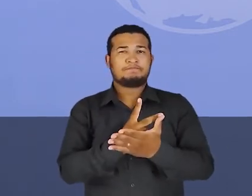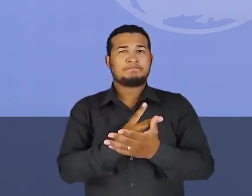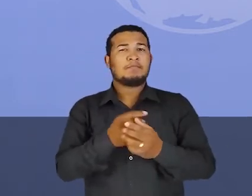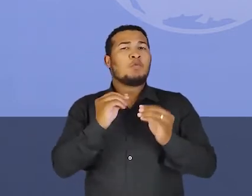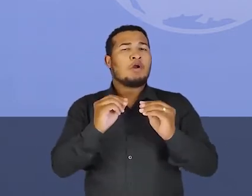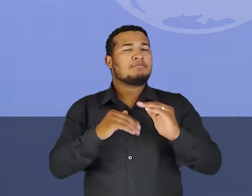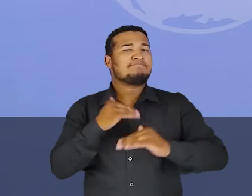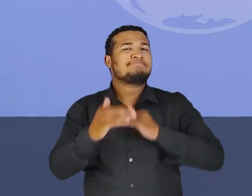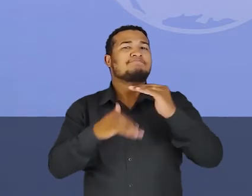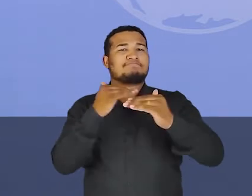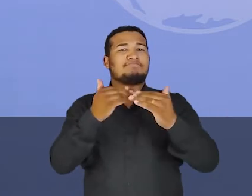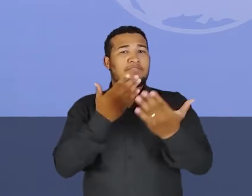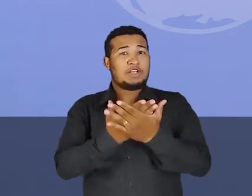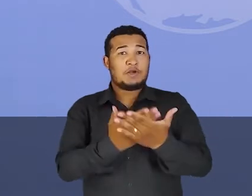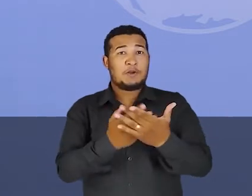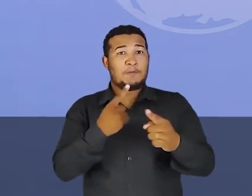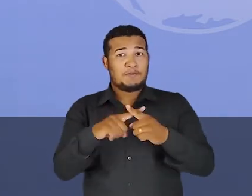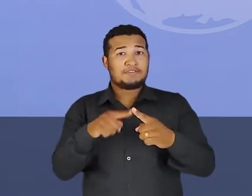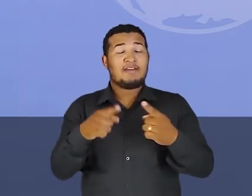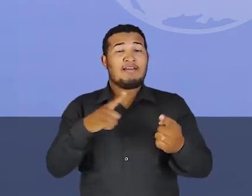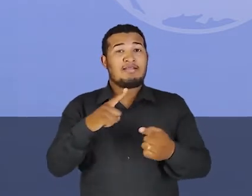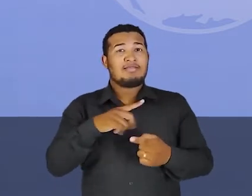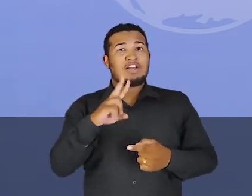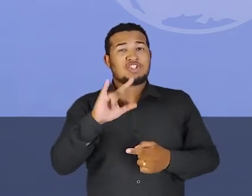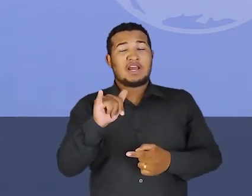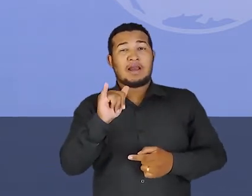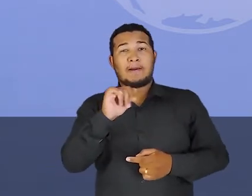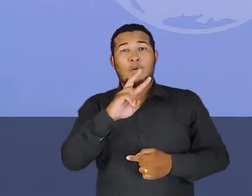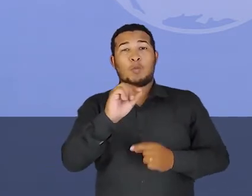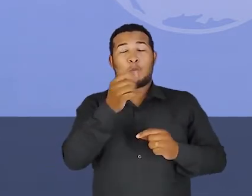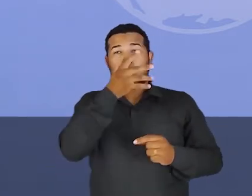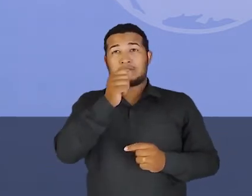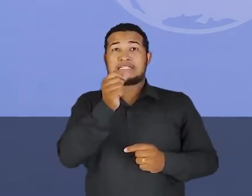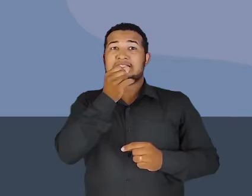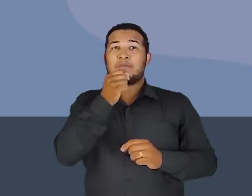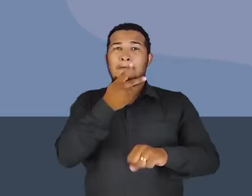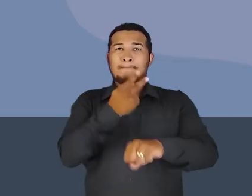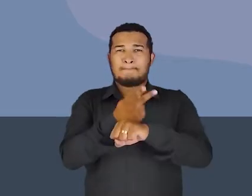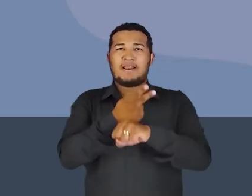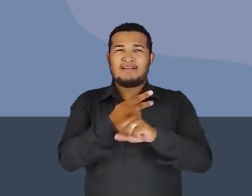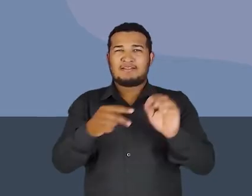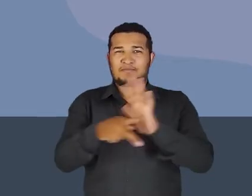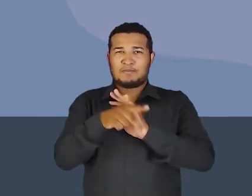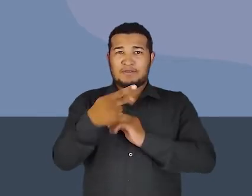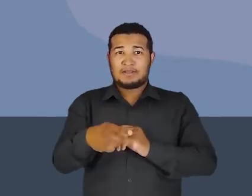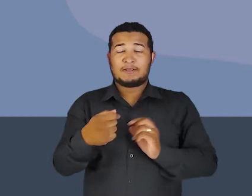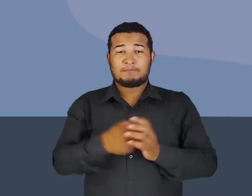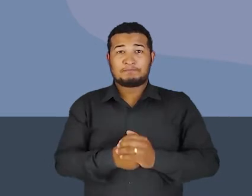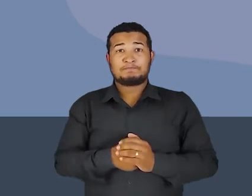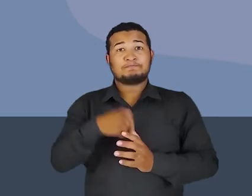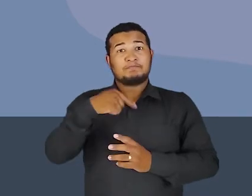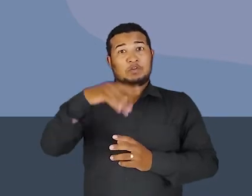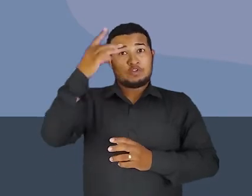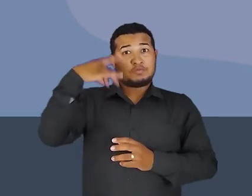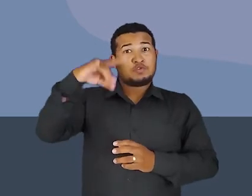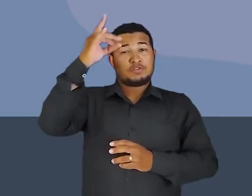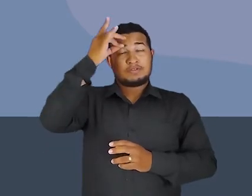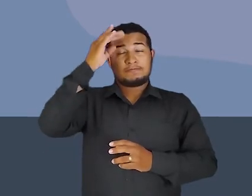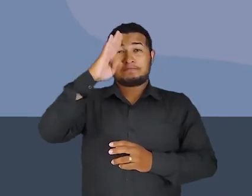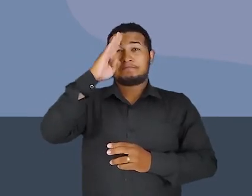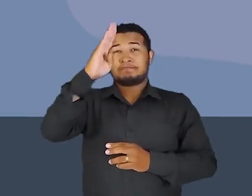gente avançar um pouco mais na aula, que nós vamos chegar na nossa prata da casa para que você possa conhecer. Destaque capixaba no